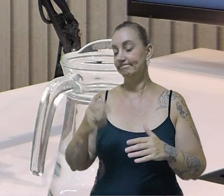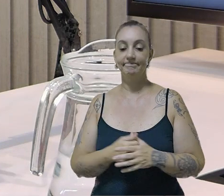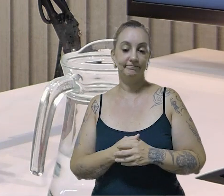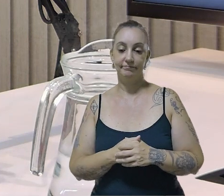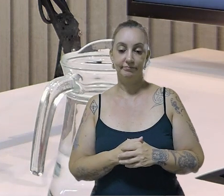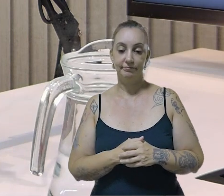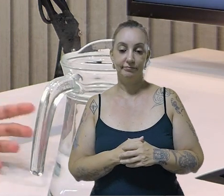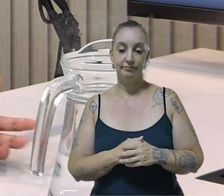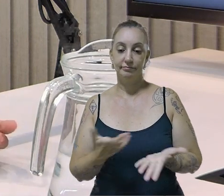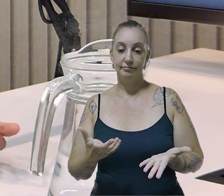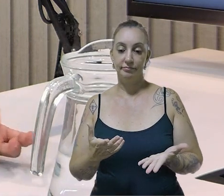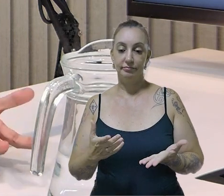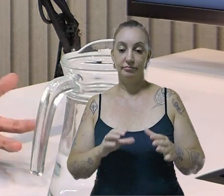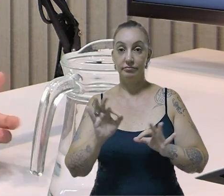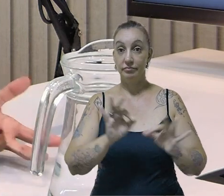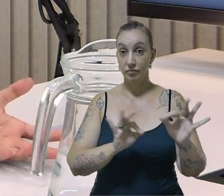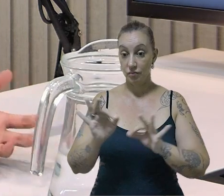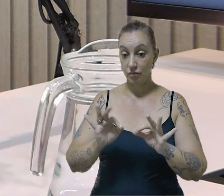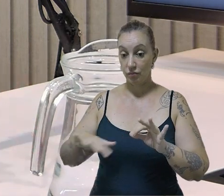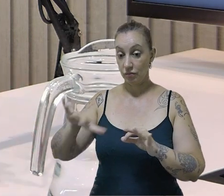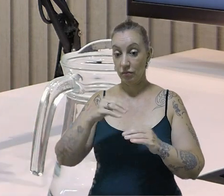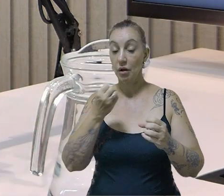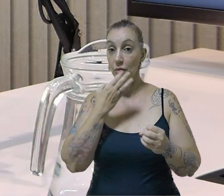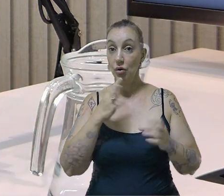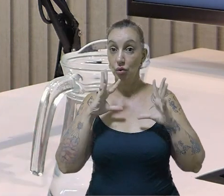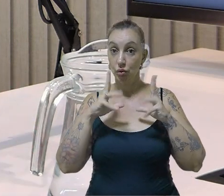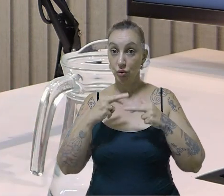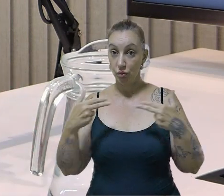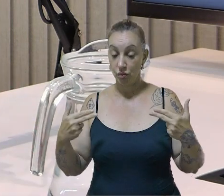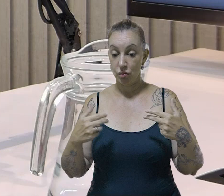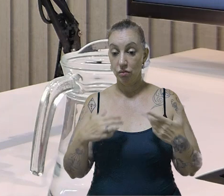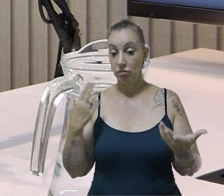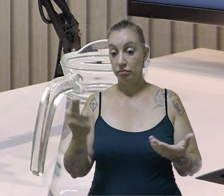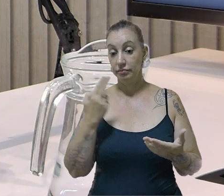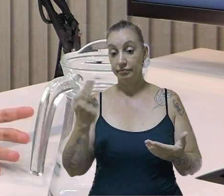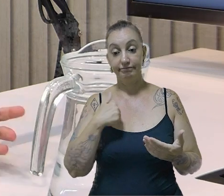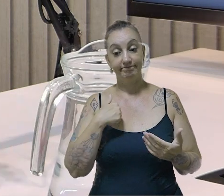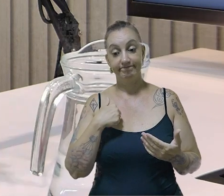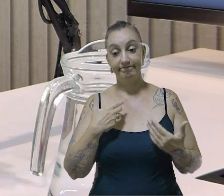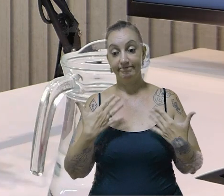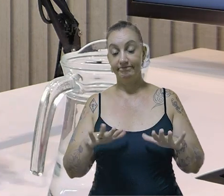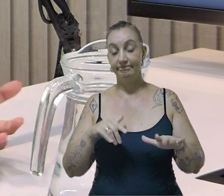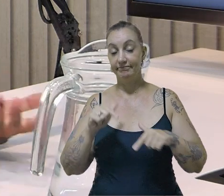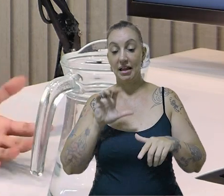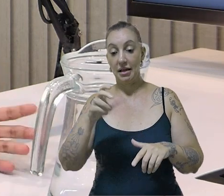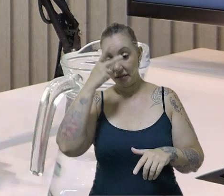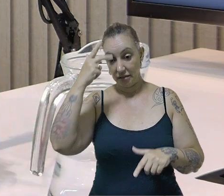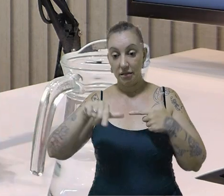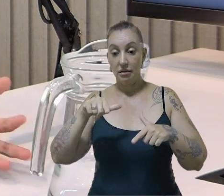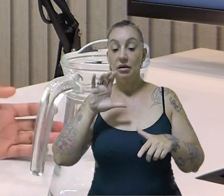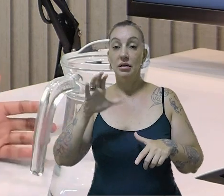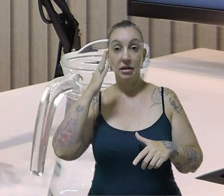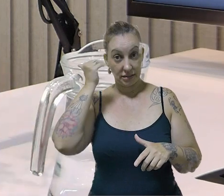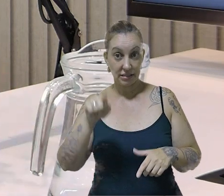rola tipo ou a gente mexe para ficar bom para todo mundo ou não vai rolar para mim porque eu não trabalho assim as pessoas que trabalham